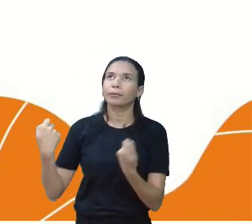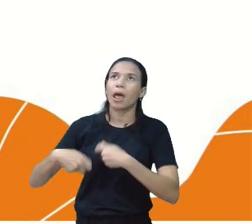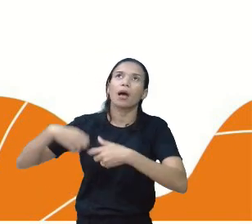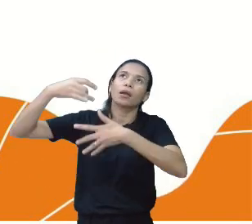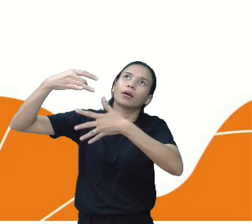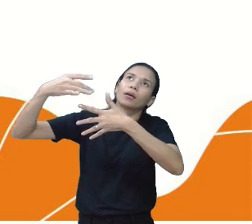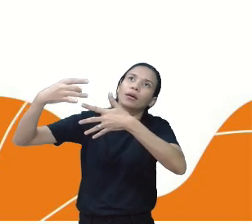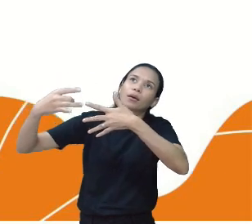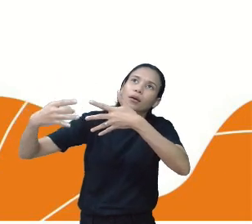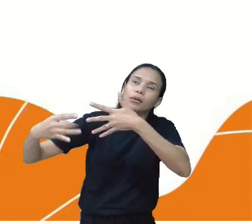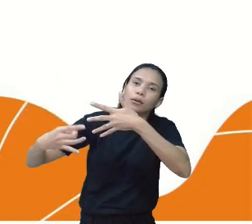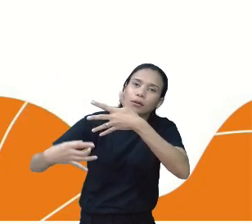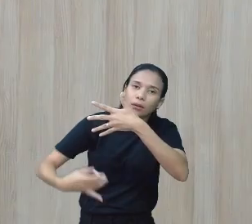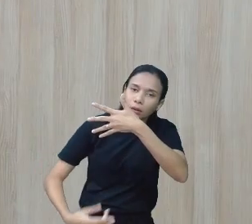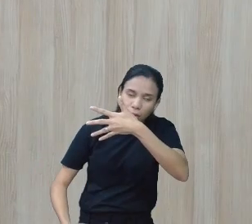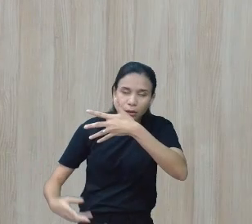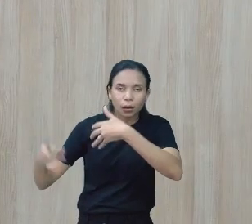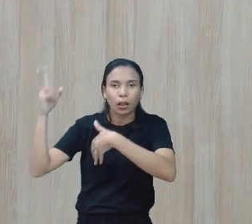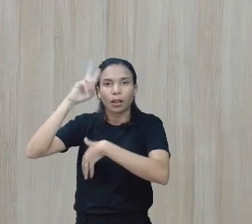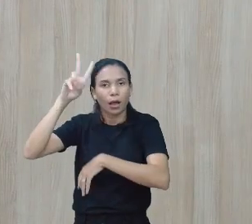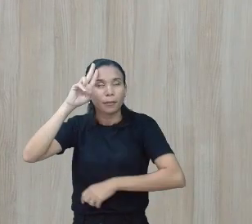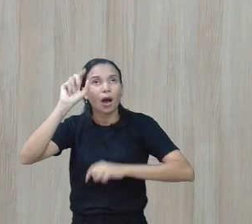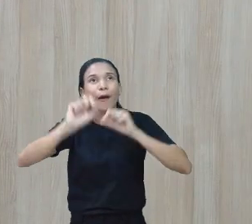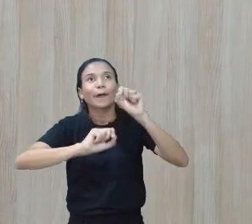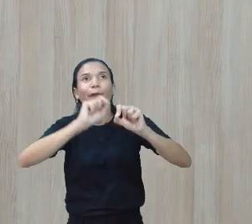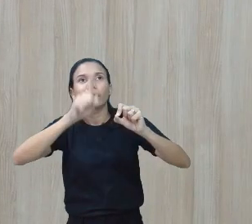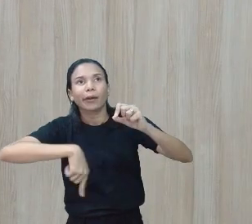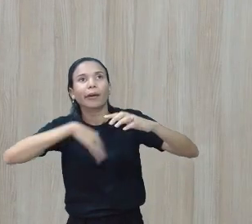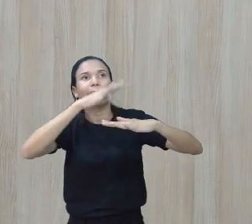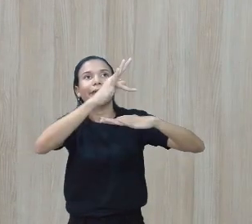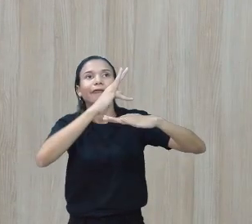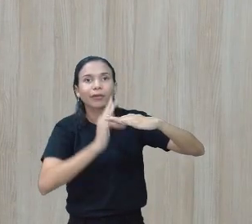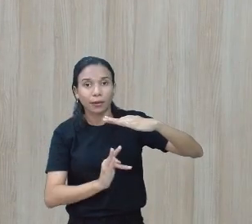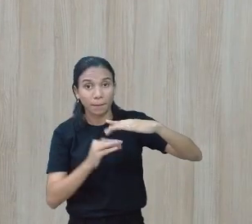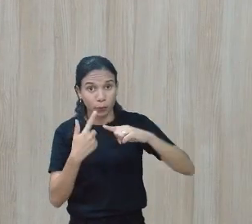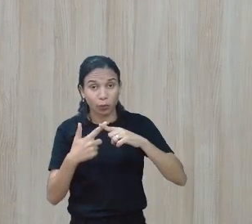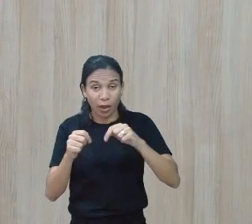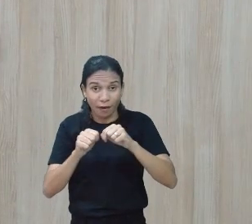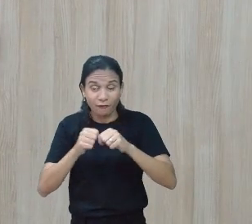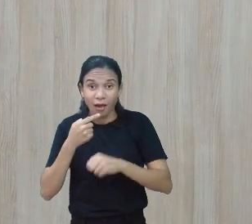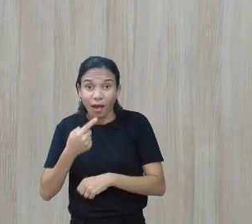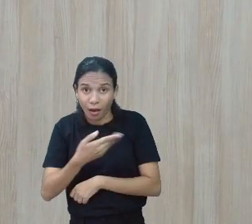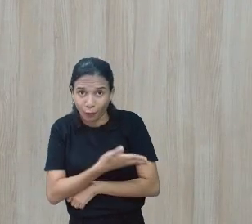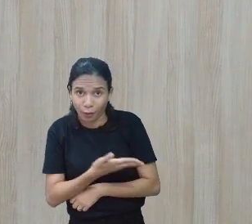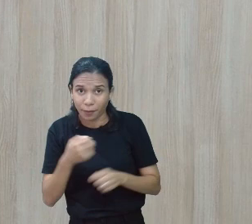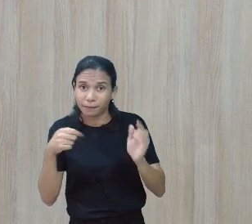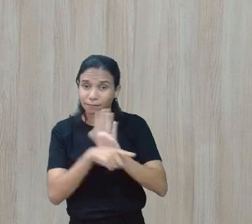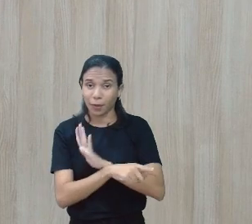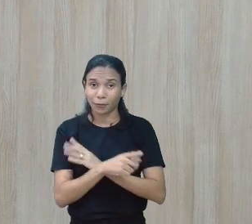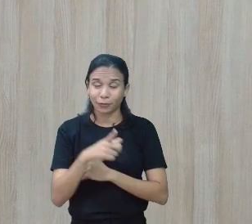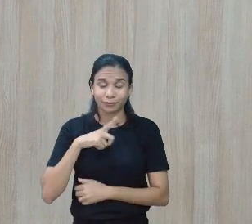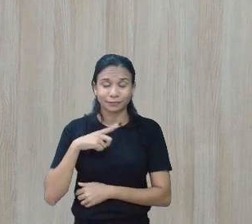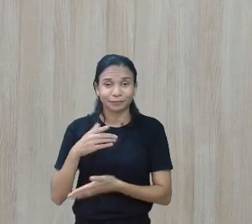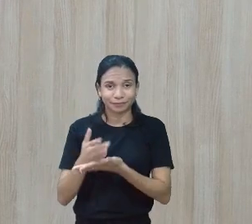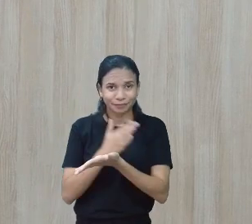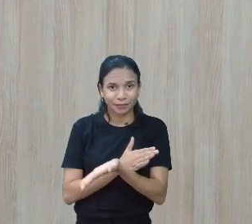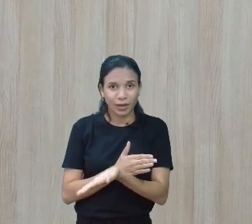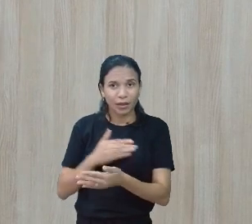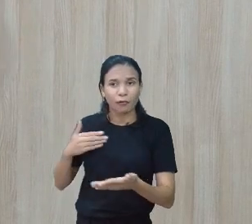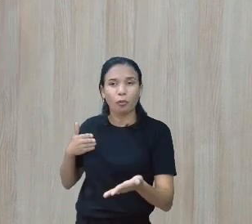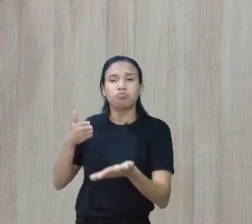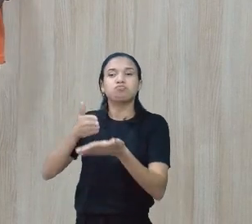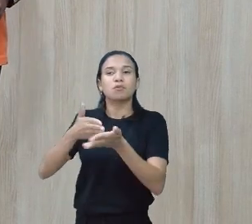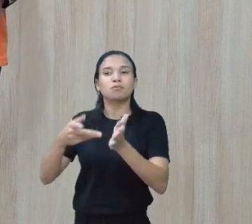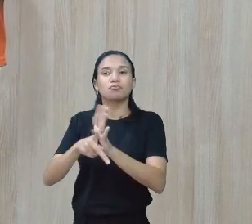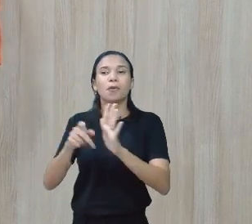mais relembrar o que é fração equivalente. A gente acabou de ver isso na nossa questão anterior. Bora direto para a